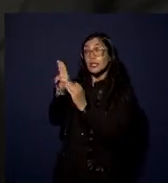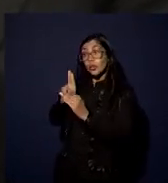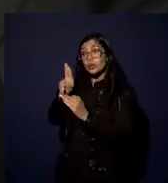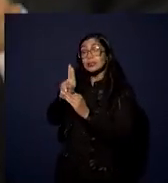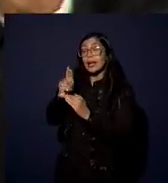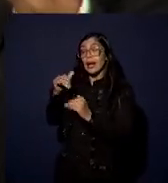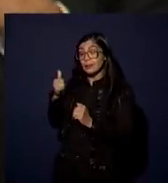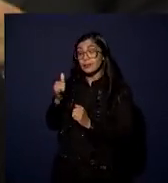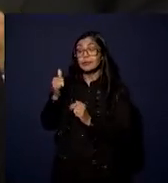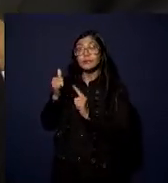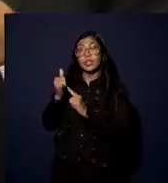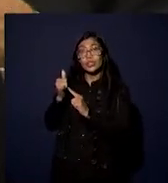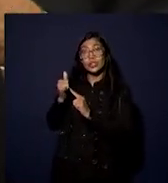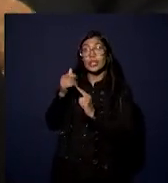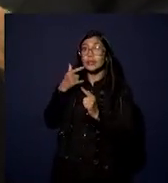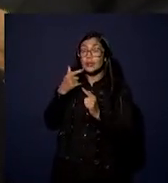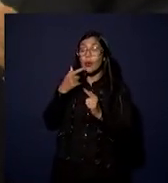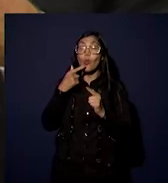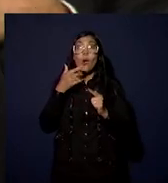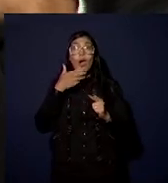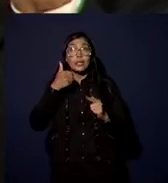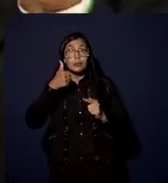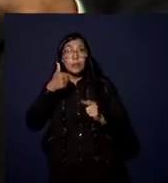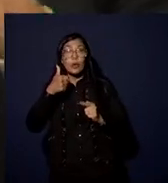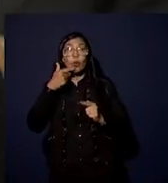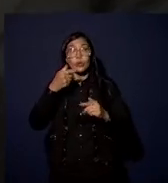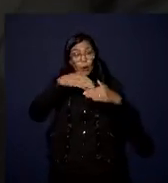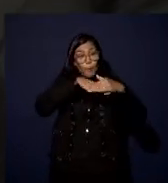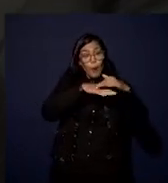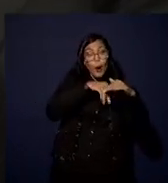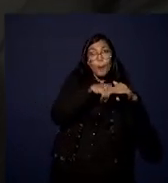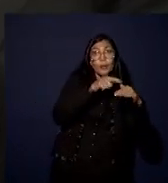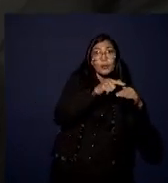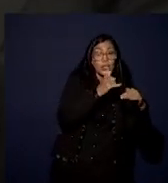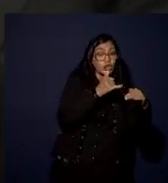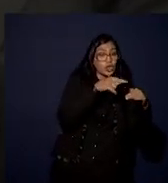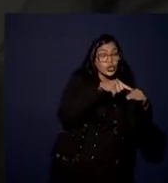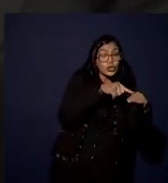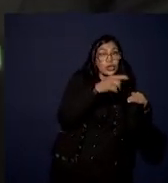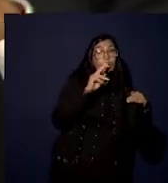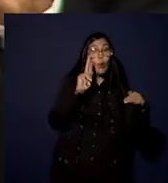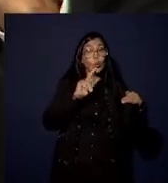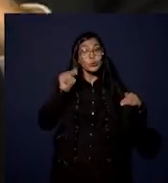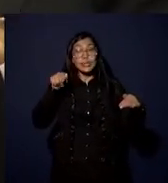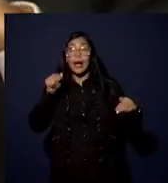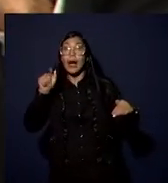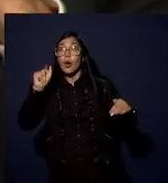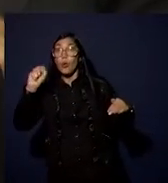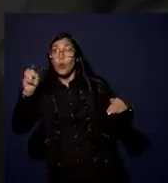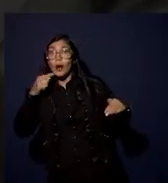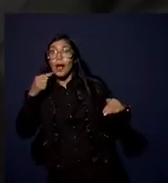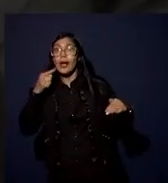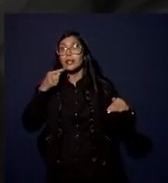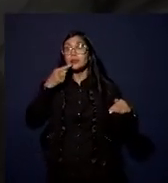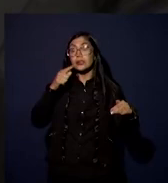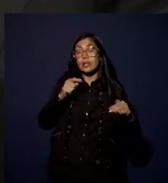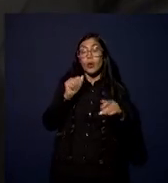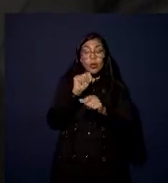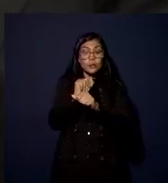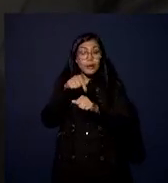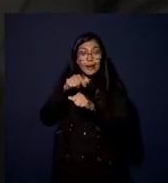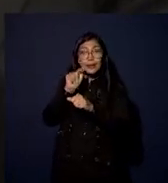melhores para quando os reservatórios estiverem capazes de absorver a água e montar uma bateria